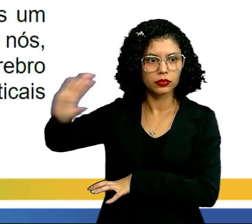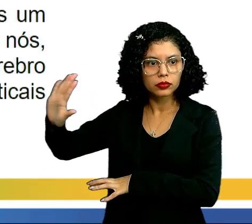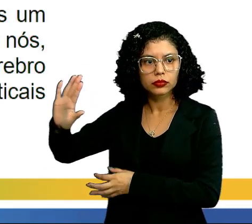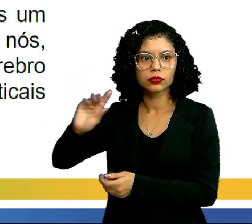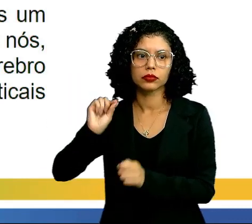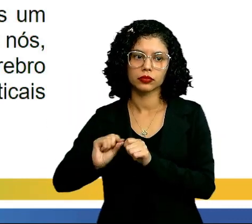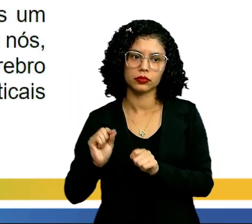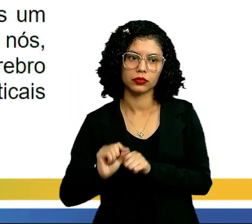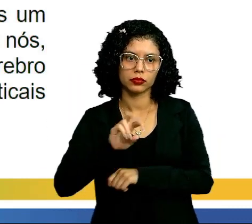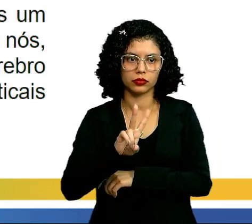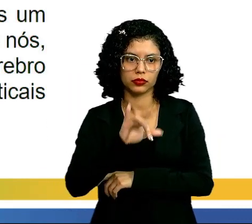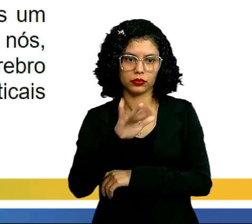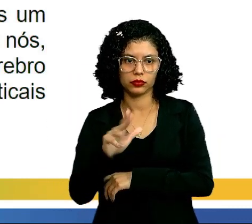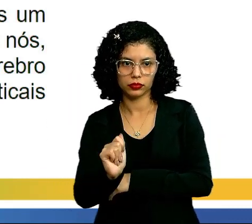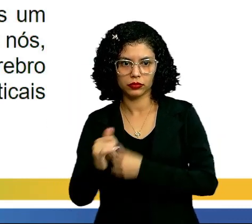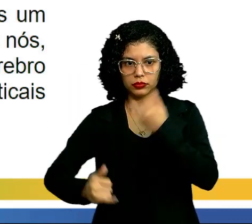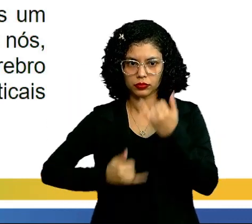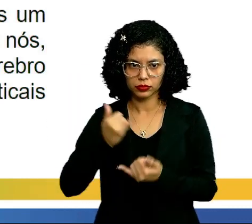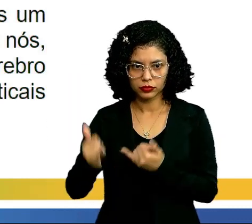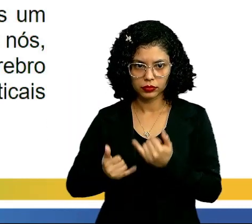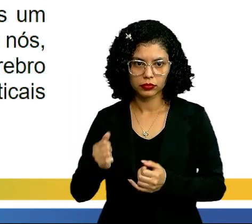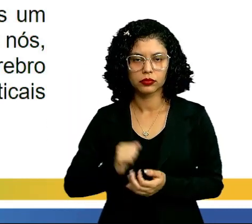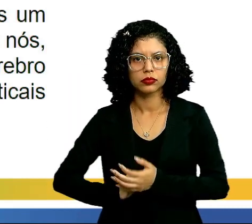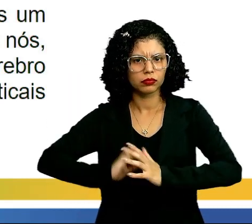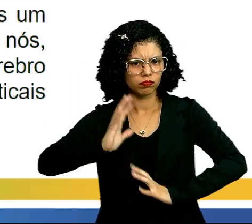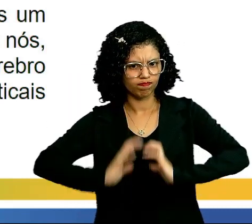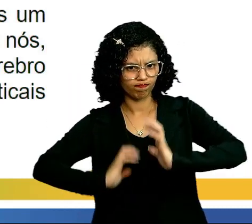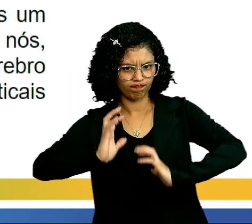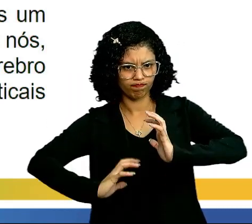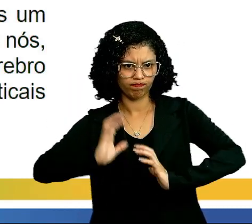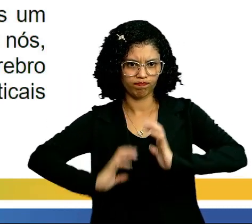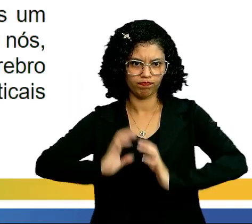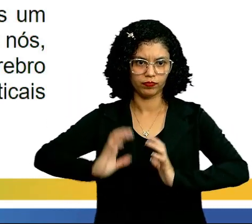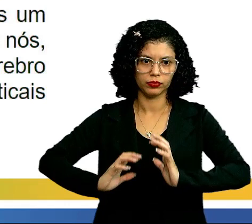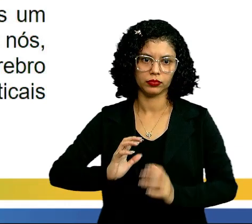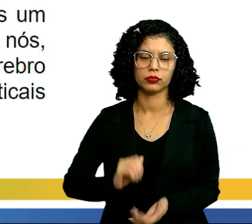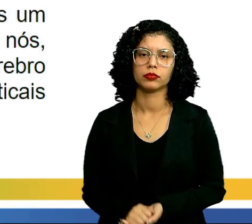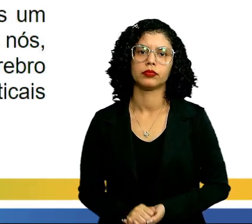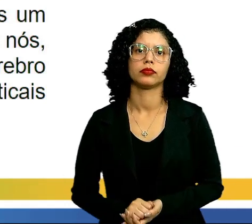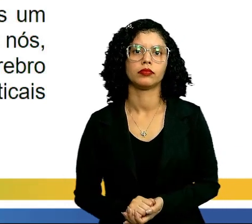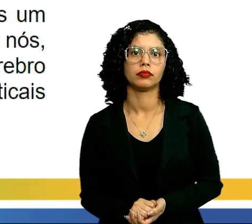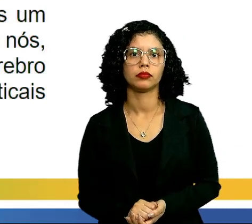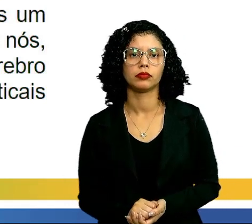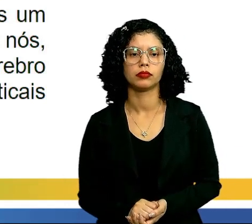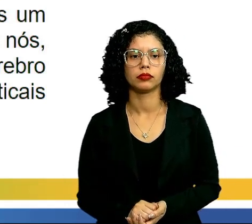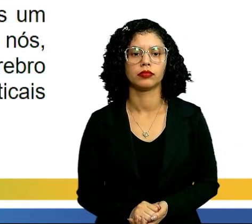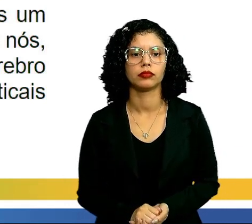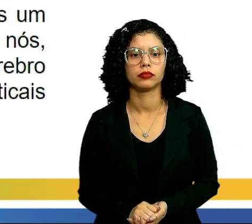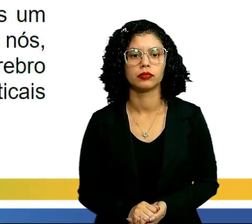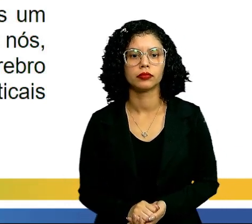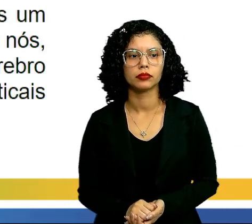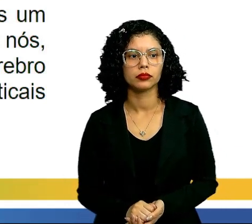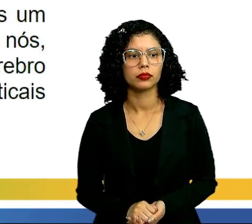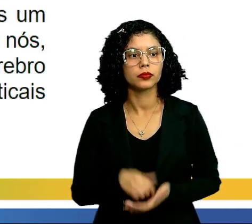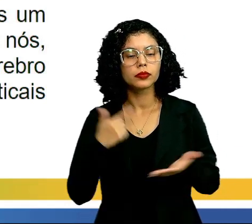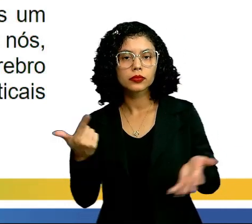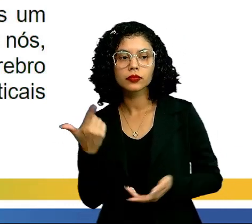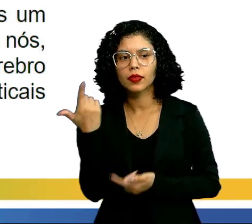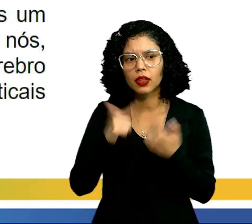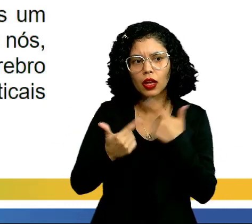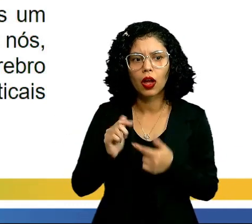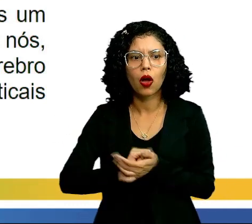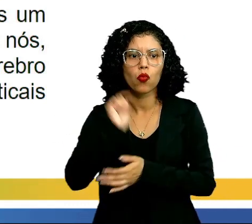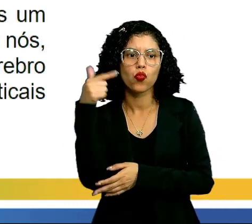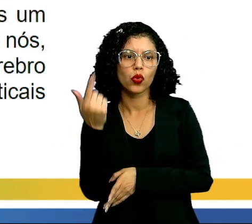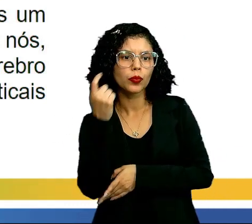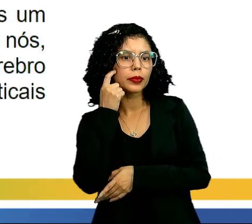rato deixa de fazer essa vocalização e a brincadeira vira briga séria. Sem o riso,